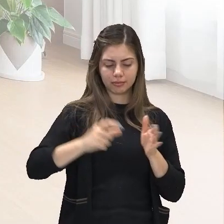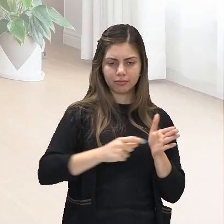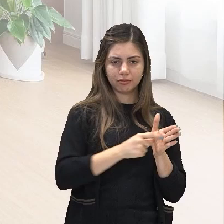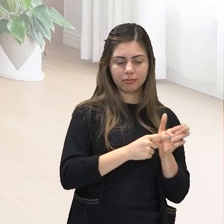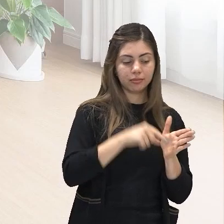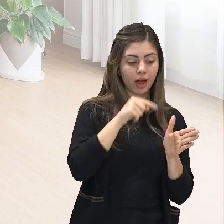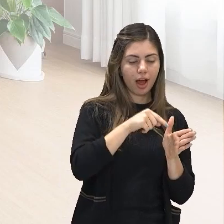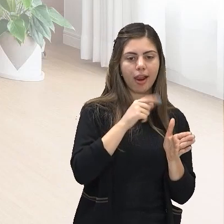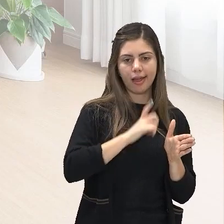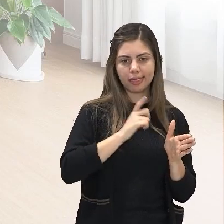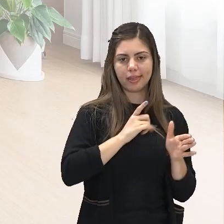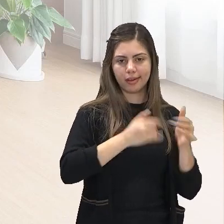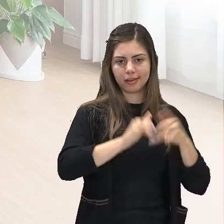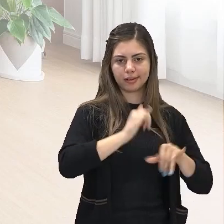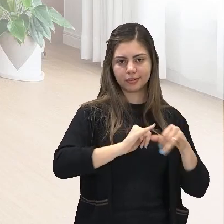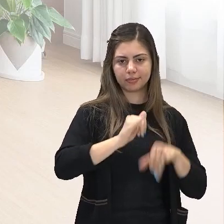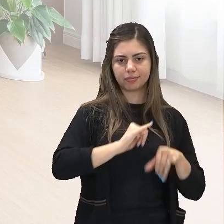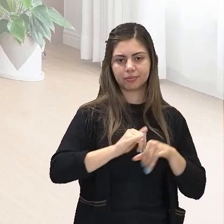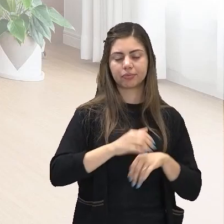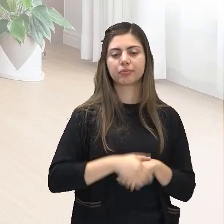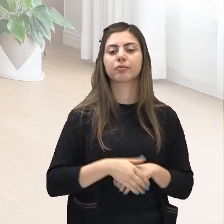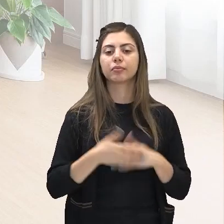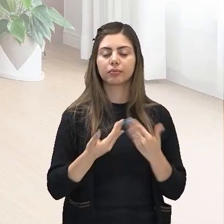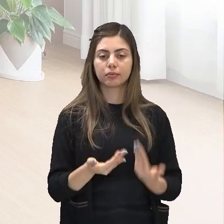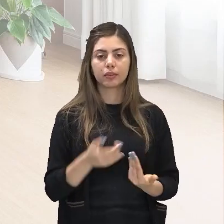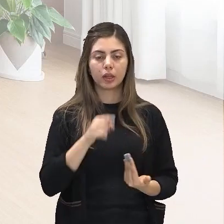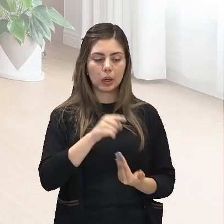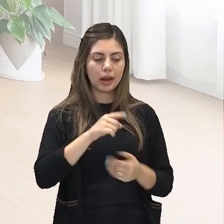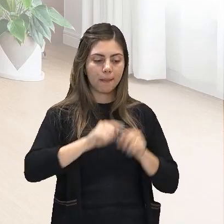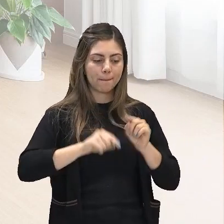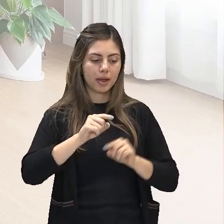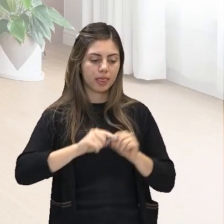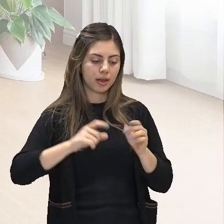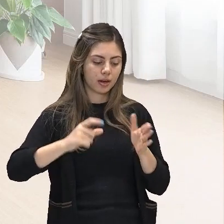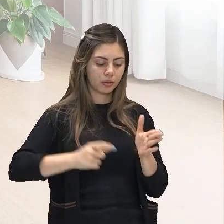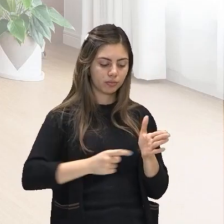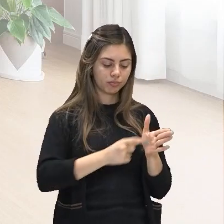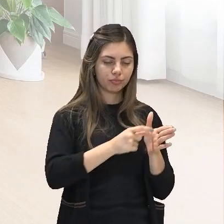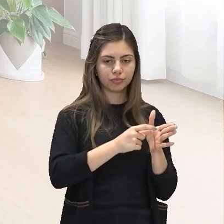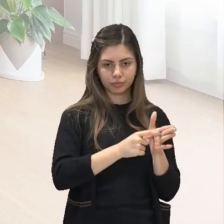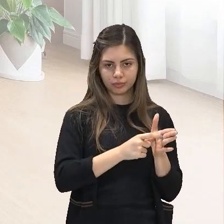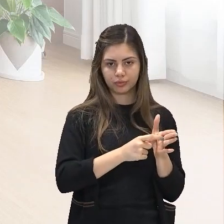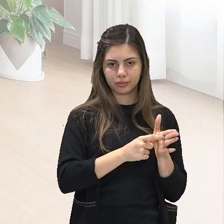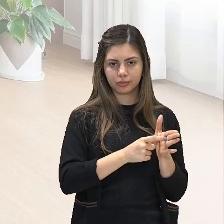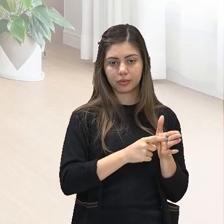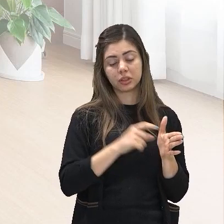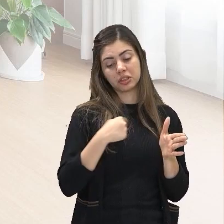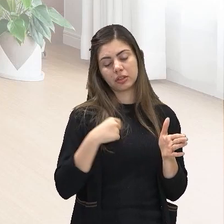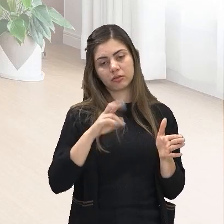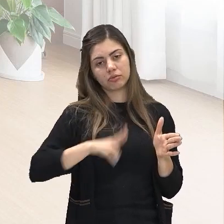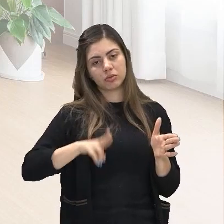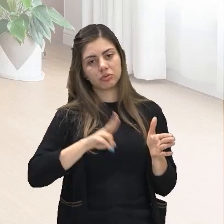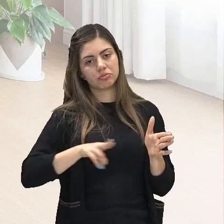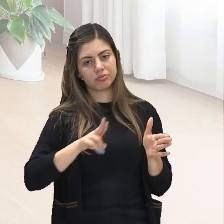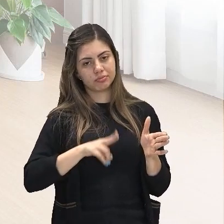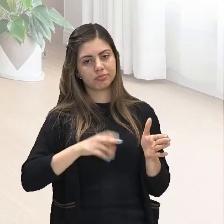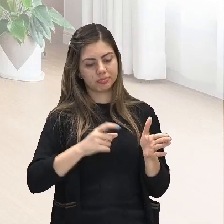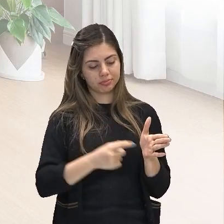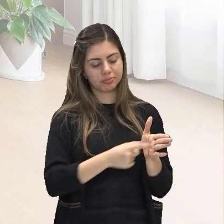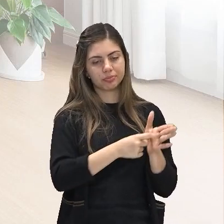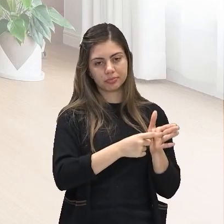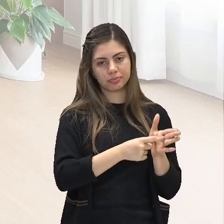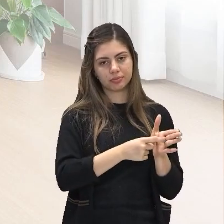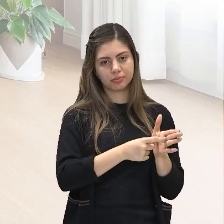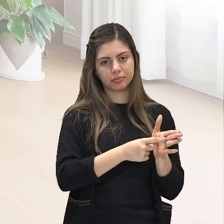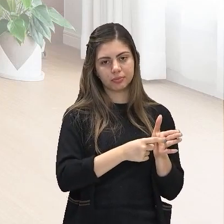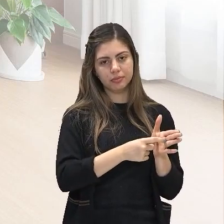aqui de energia. Nessa tomada você vai conectar o seu equipamento, né, que você vai estar utilizando naquele momento, conecta ele